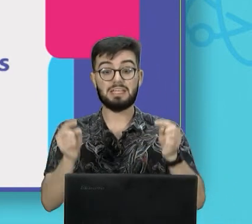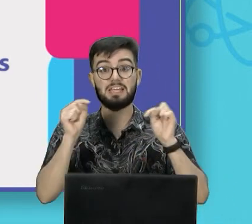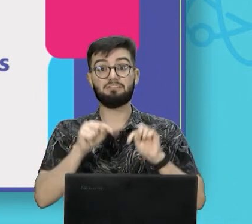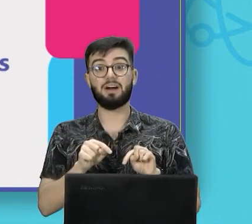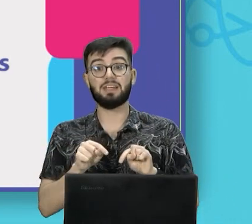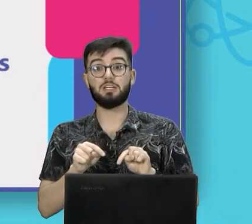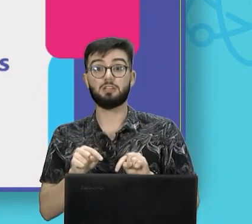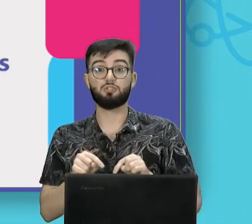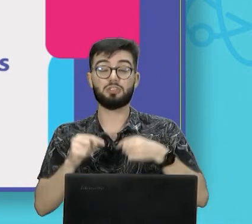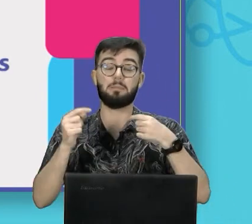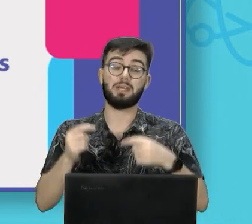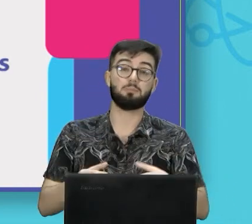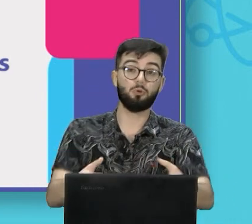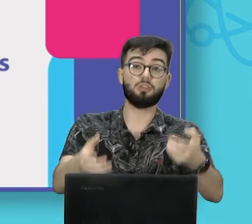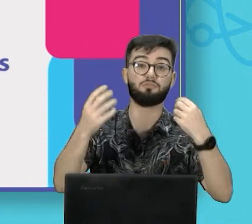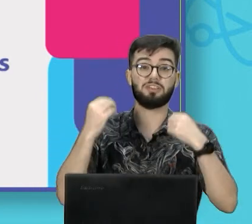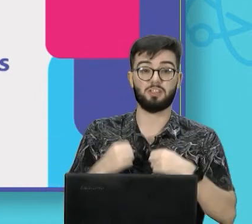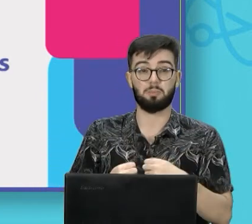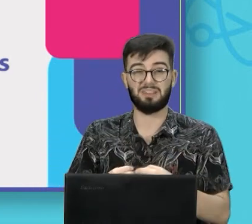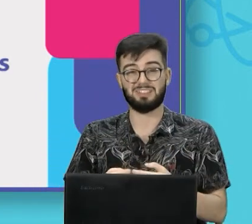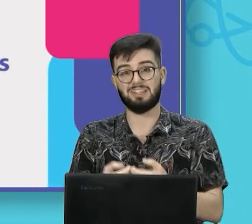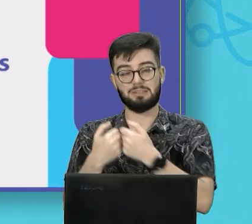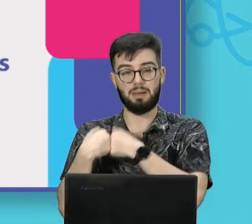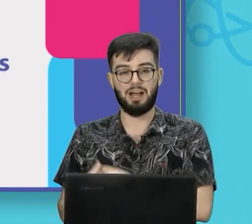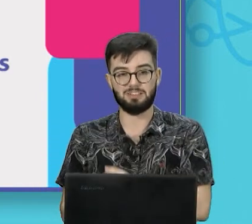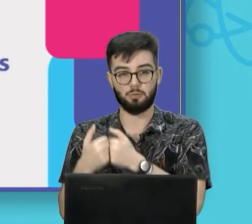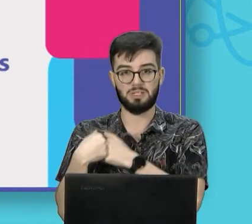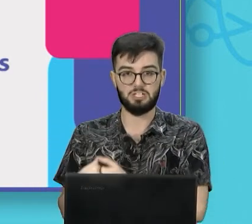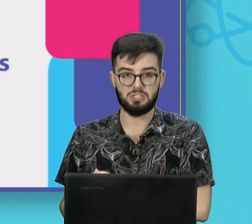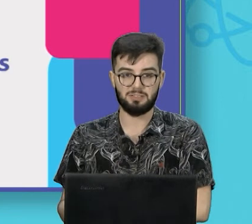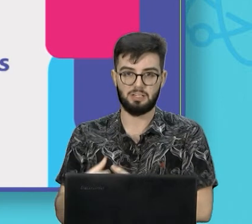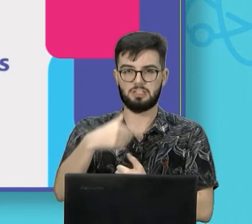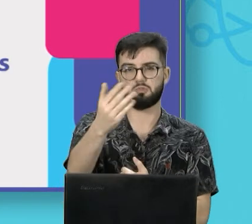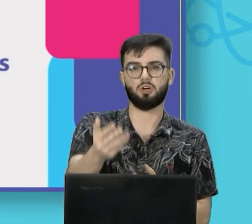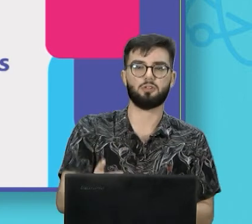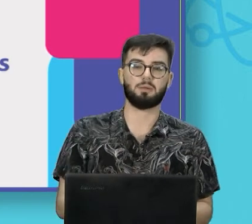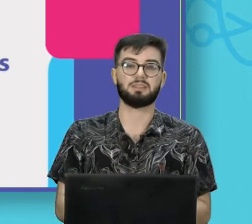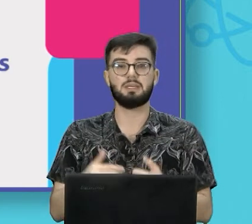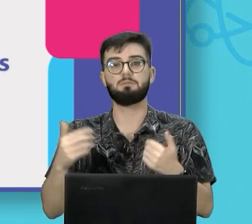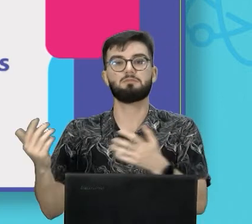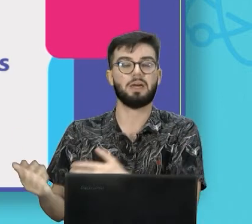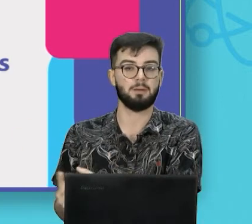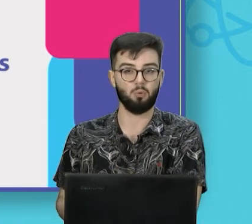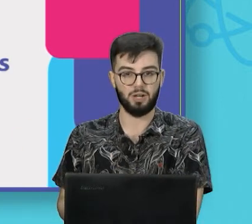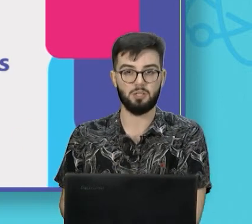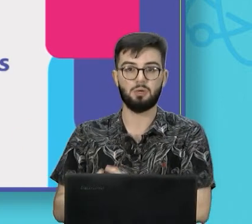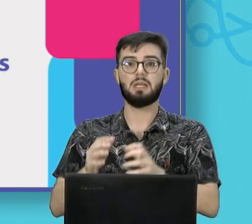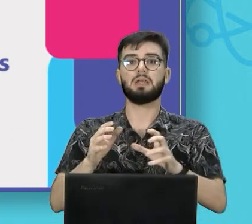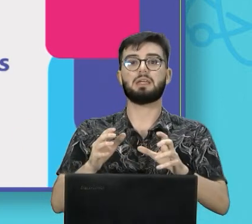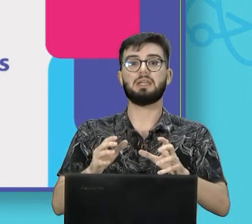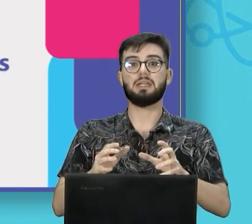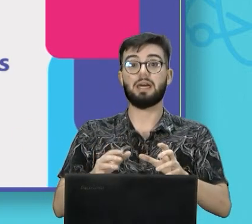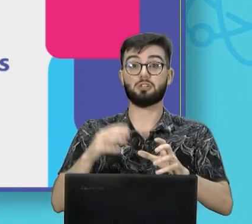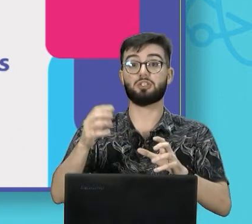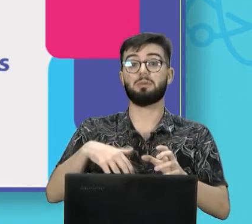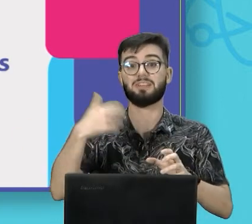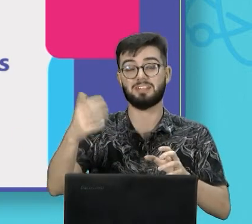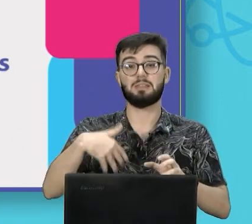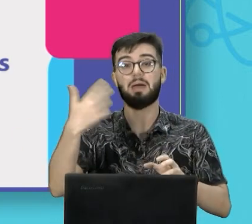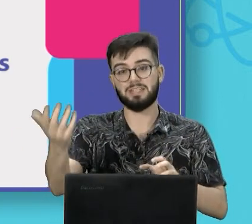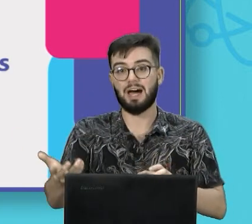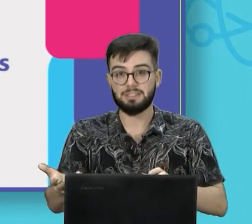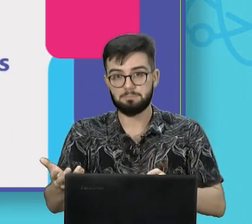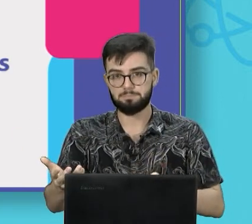ali e que ele vai justamente muito influenciado pelas ideias liberais iluministas ele tem um jornal chamado time Pernambucano que